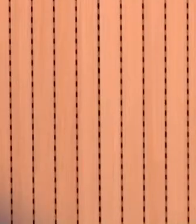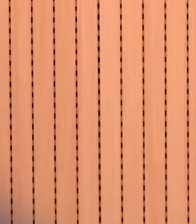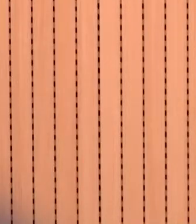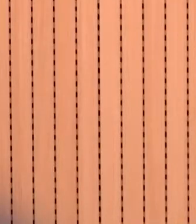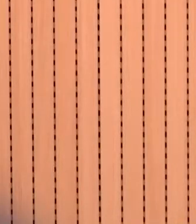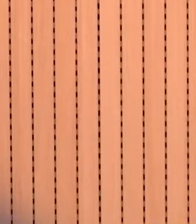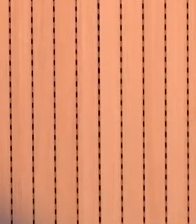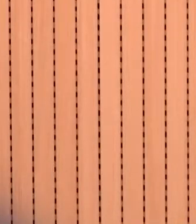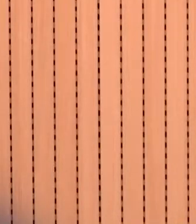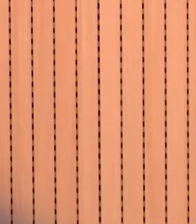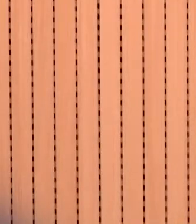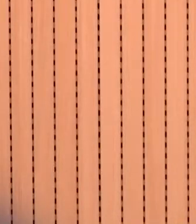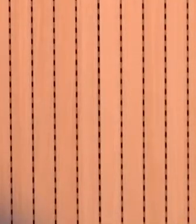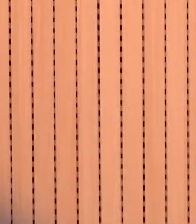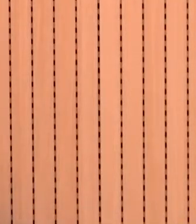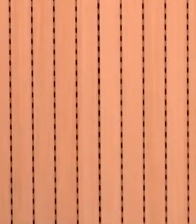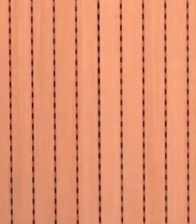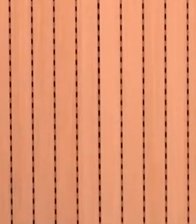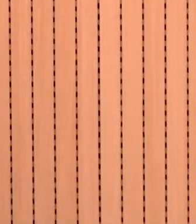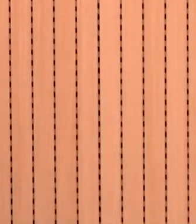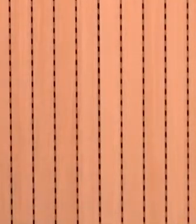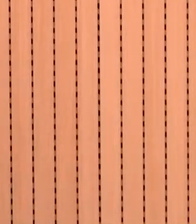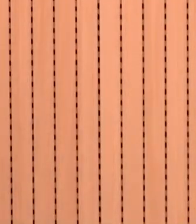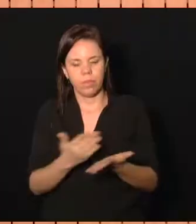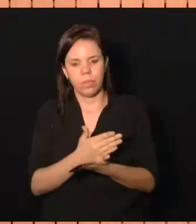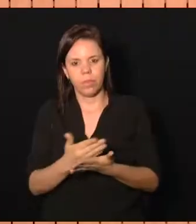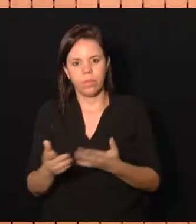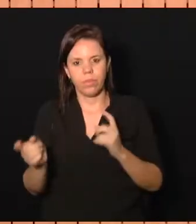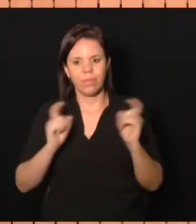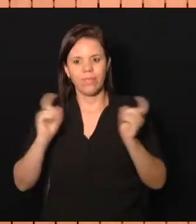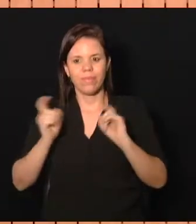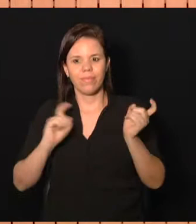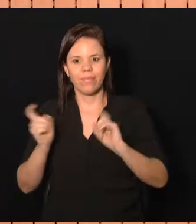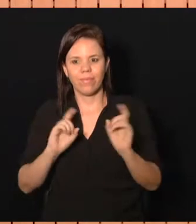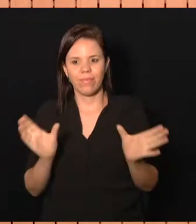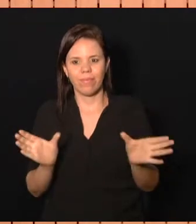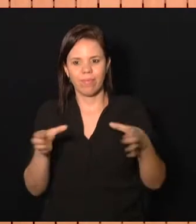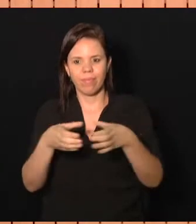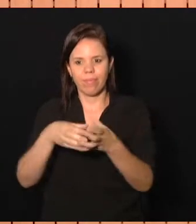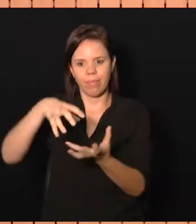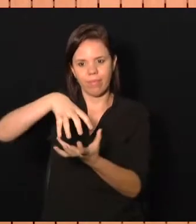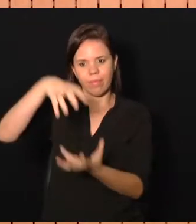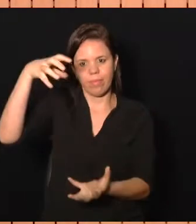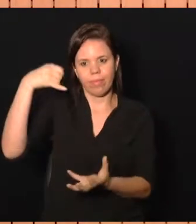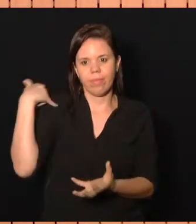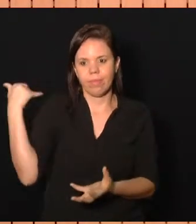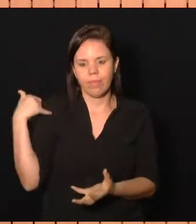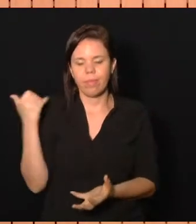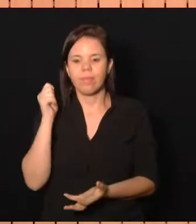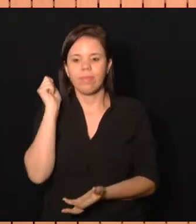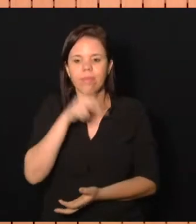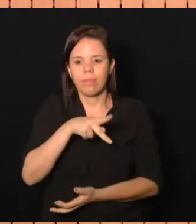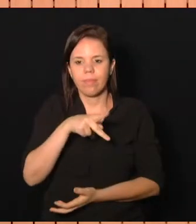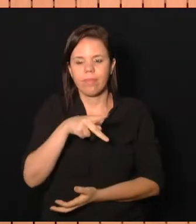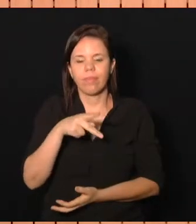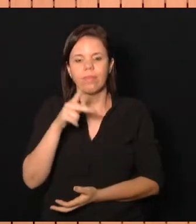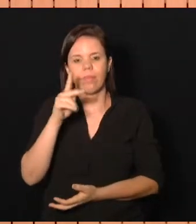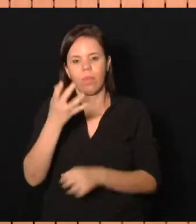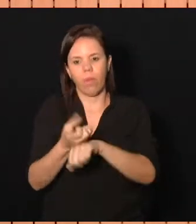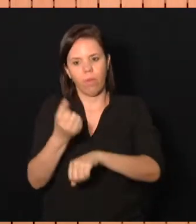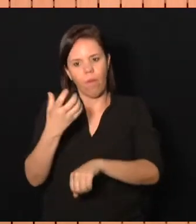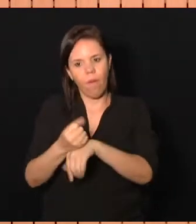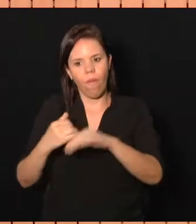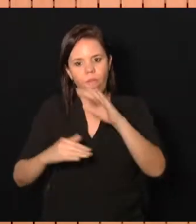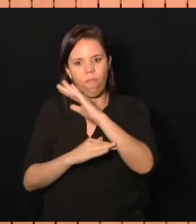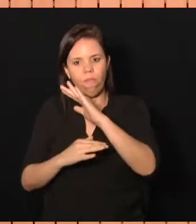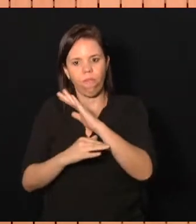da Câmara. Neste momento, dá início a reunião da Comissão dos Idosos, Aposentados e Pensionistas da